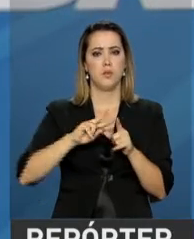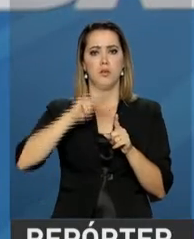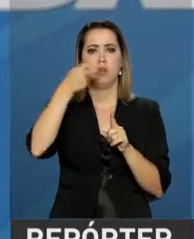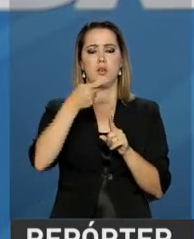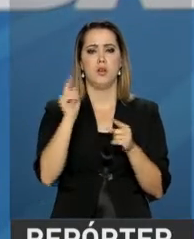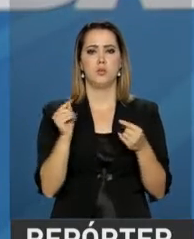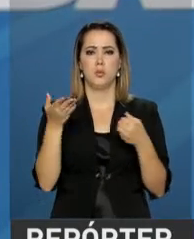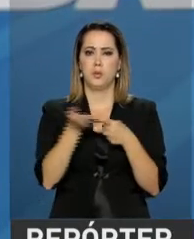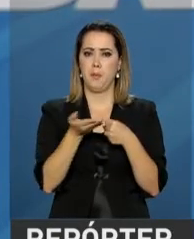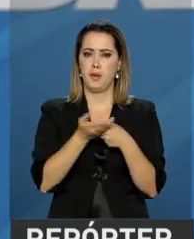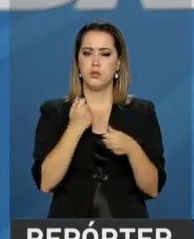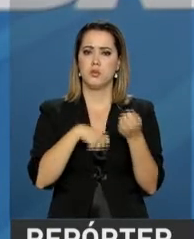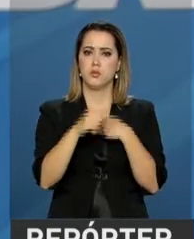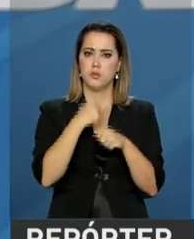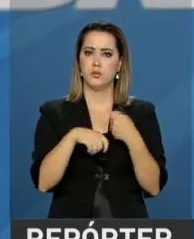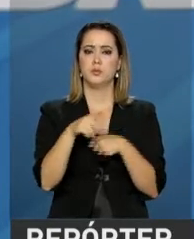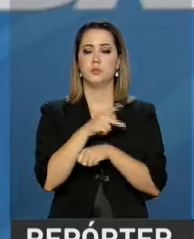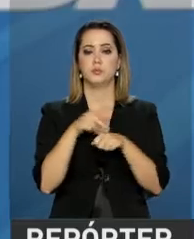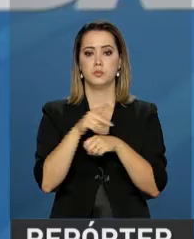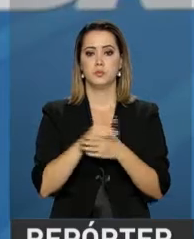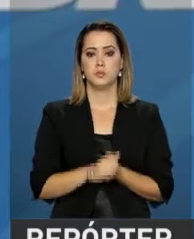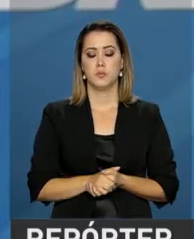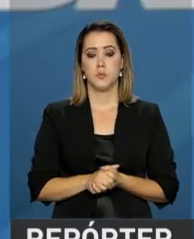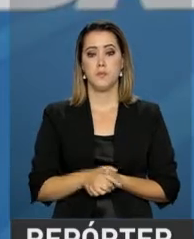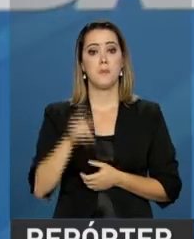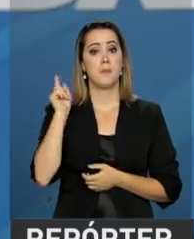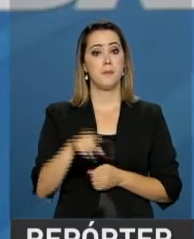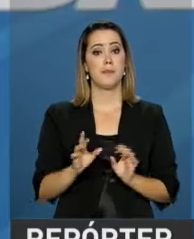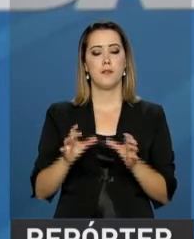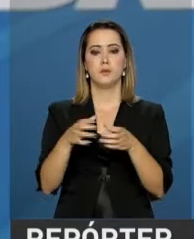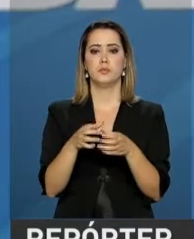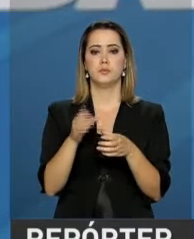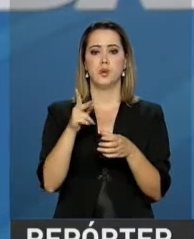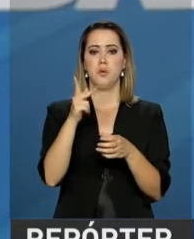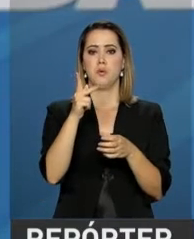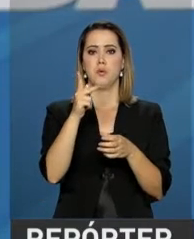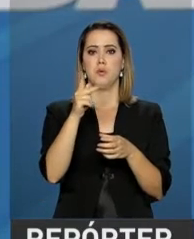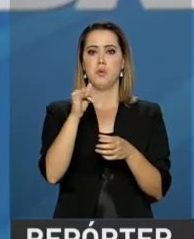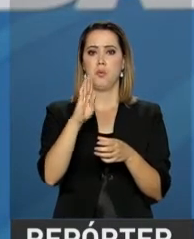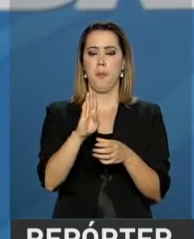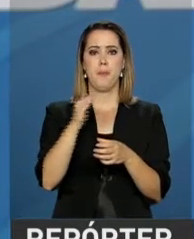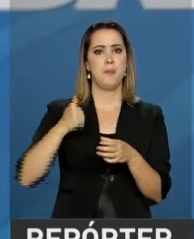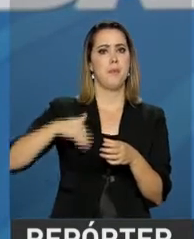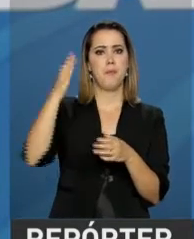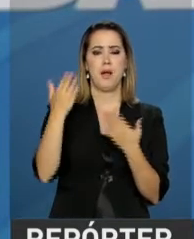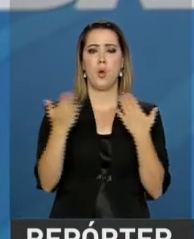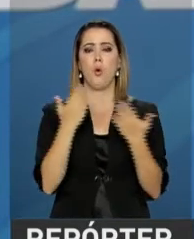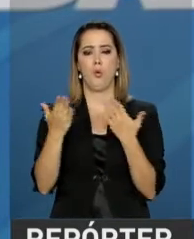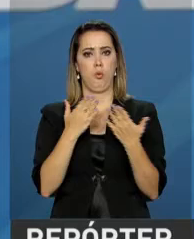da média da economia do país trata se de uma área com um pib maior do que o das indústrias